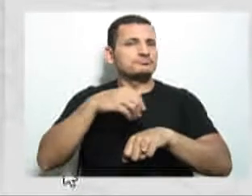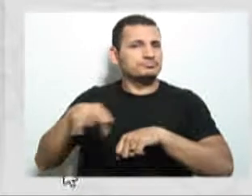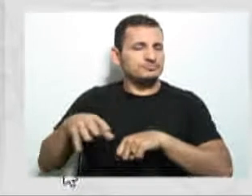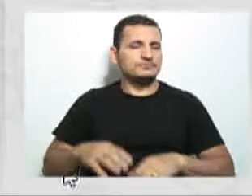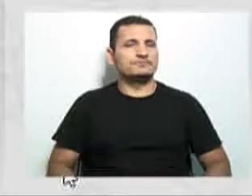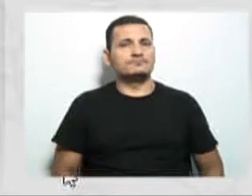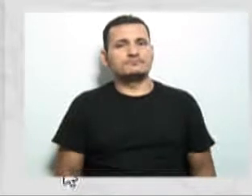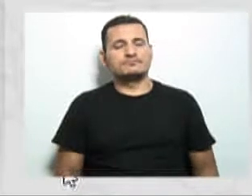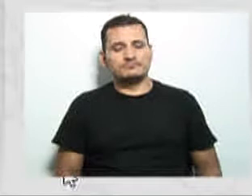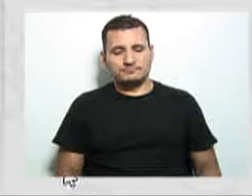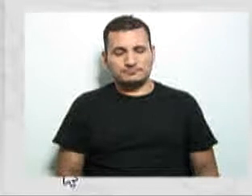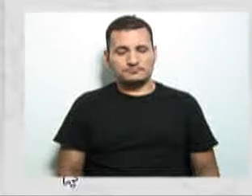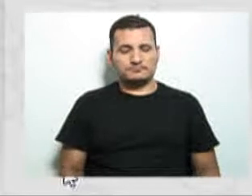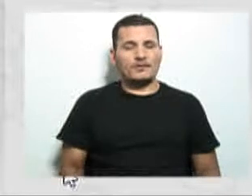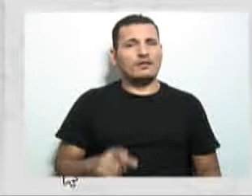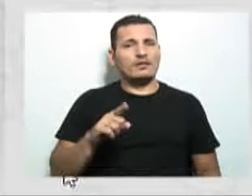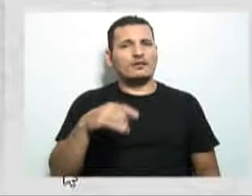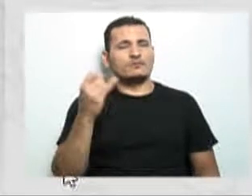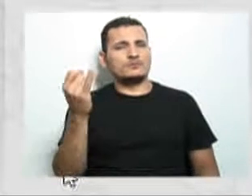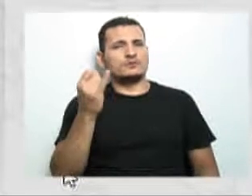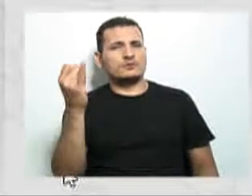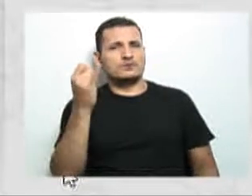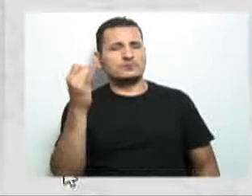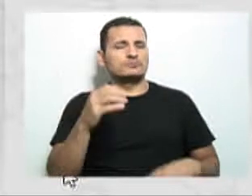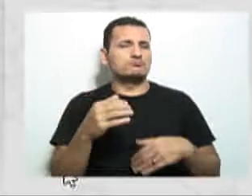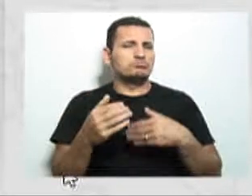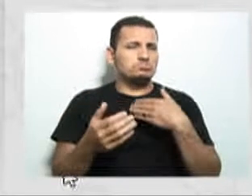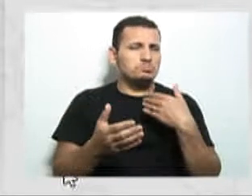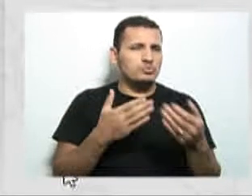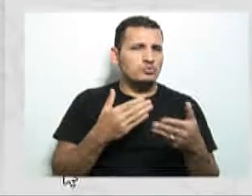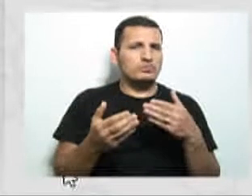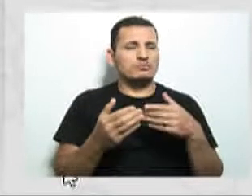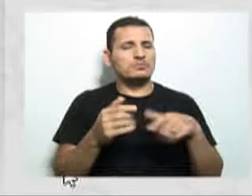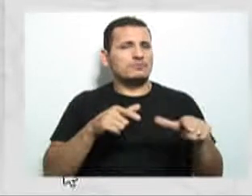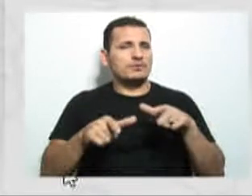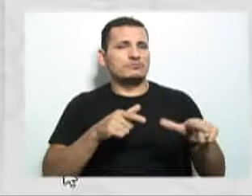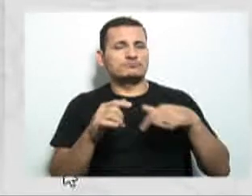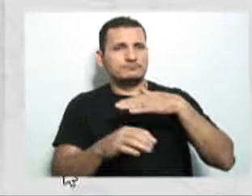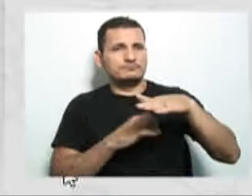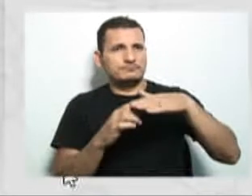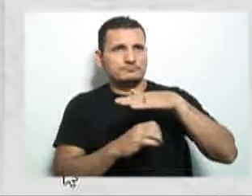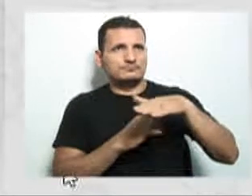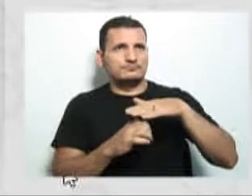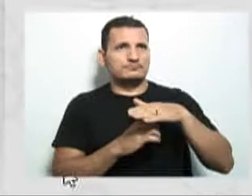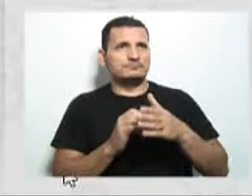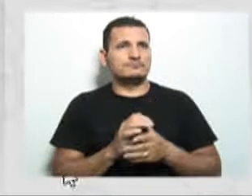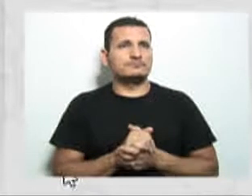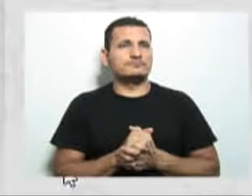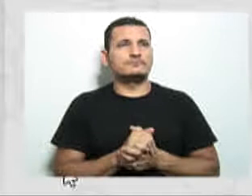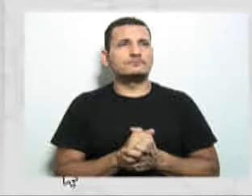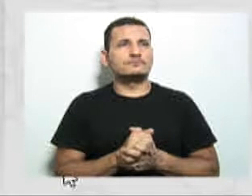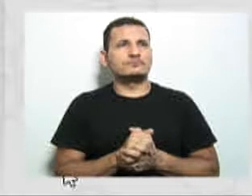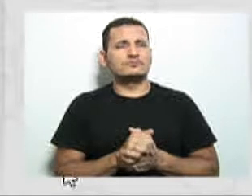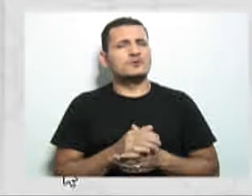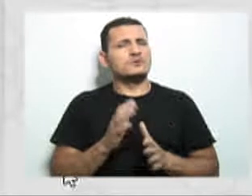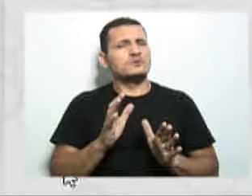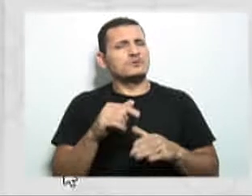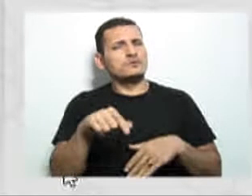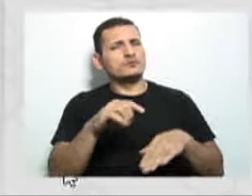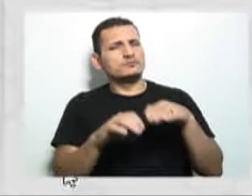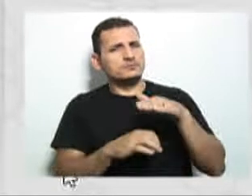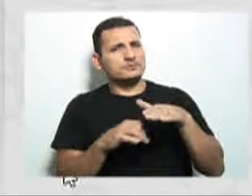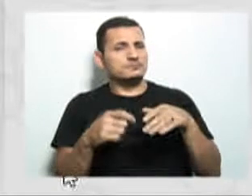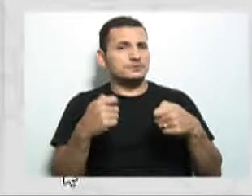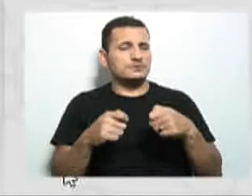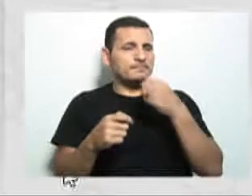É base de grande importância para as atividades organizacionais, nas quais precisa estar